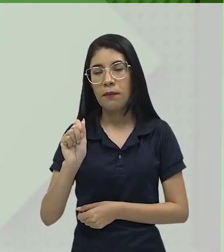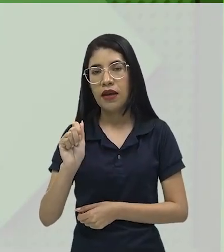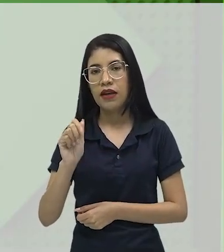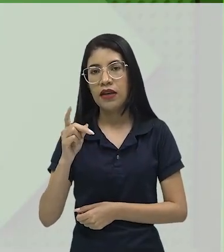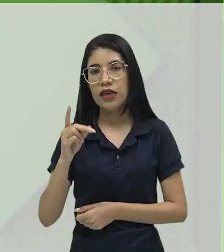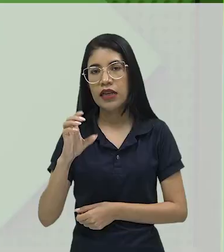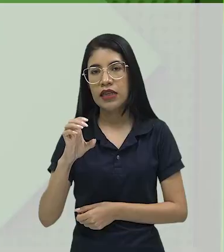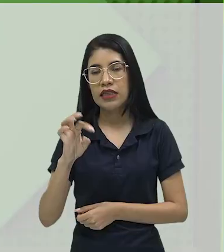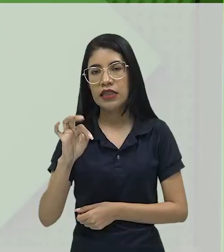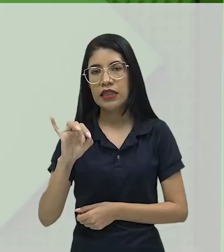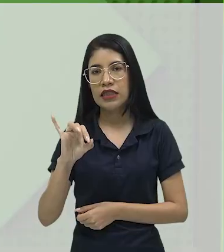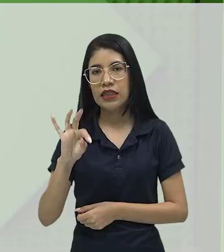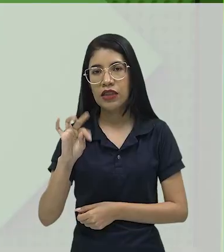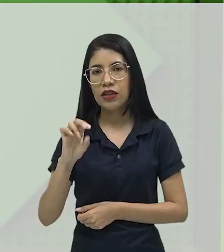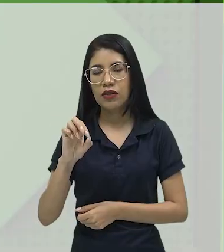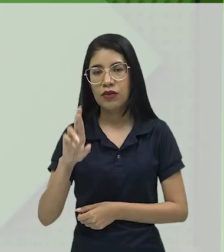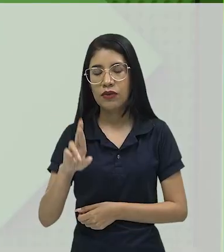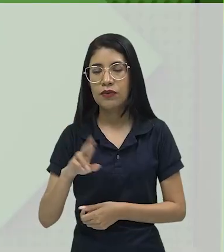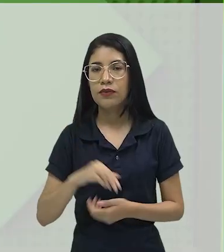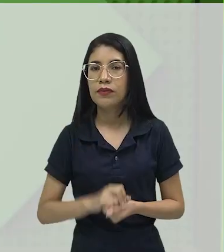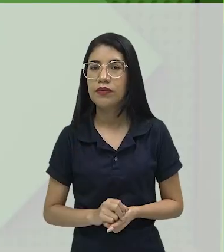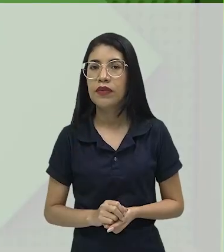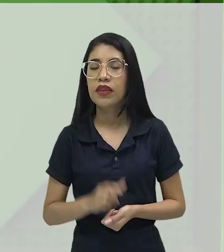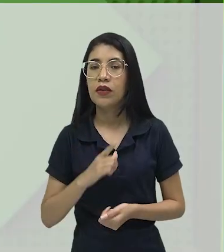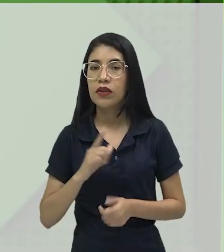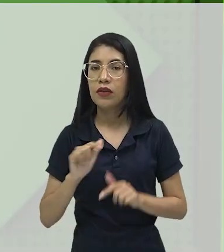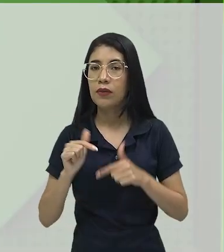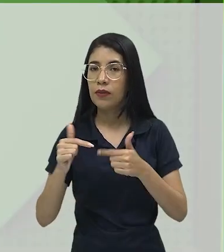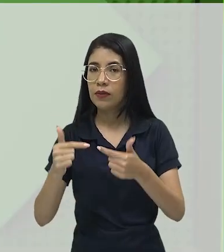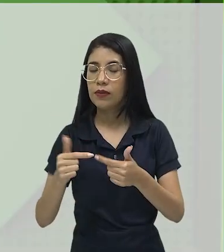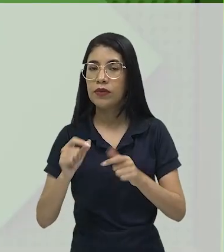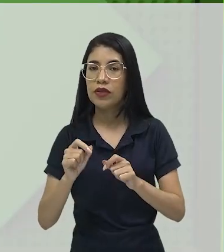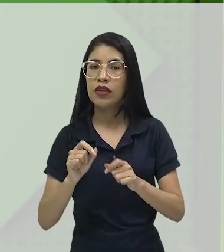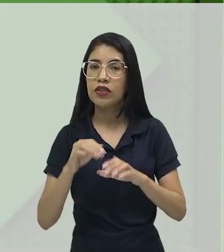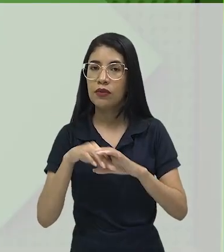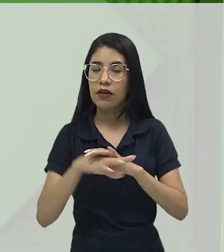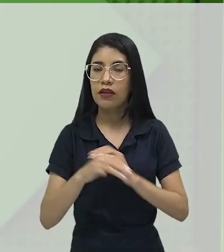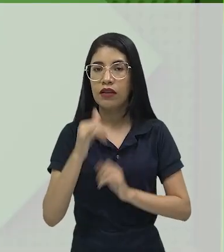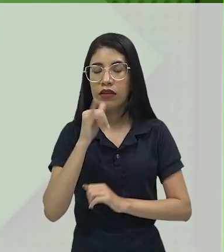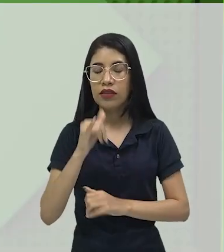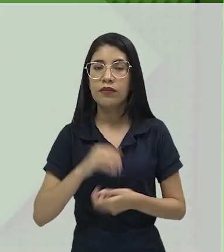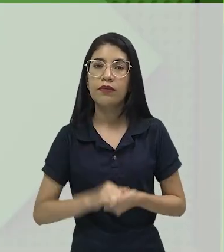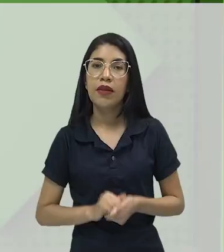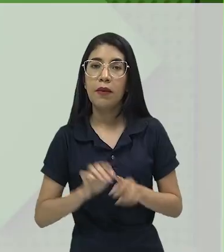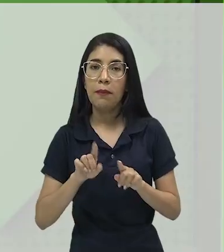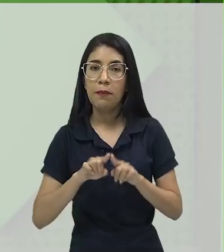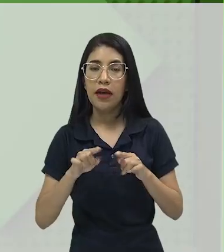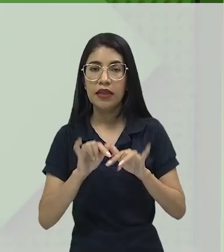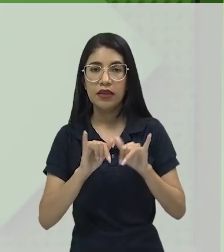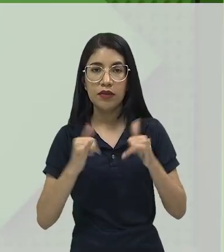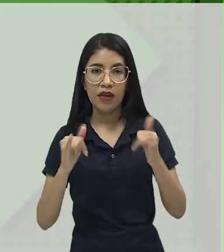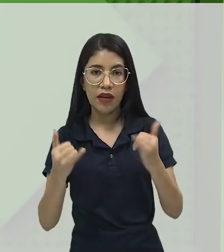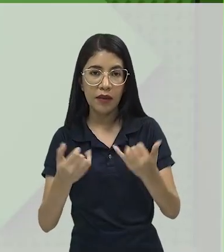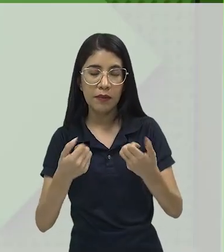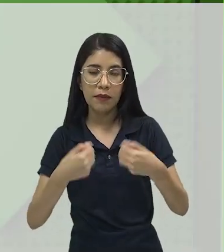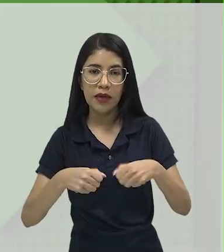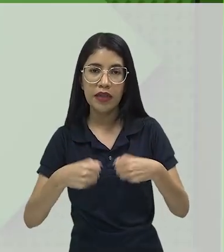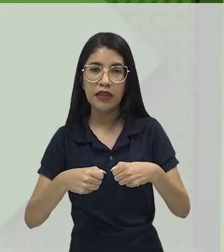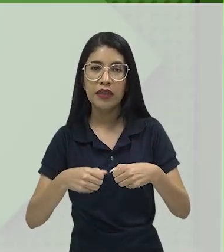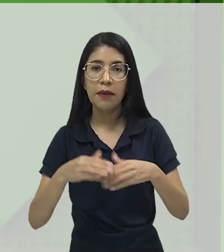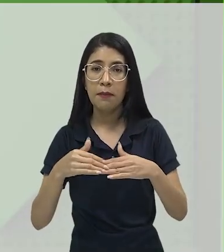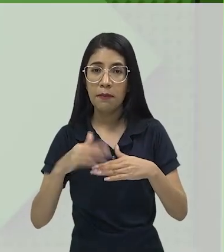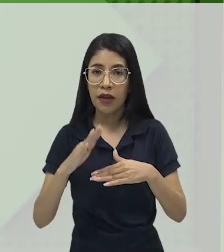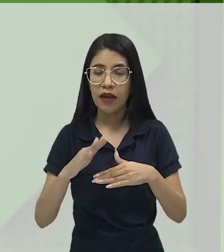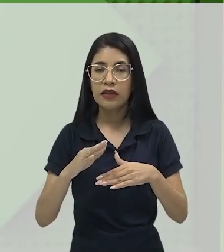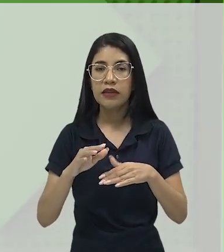os capacitores, eles têm essa função. E quando aquele circuito solicitar por mais cargas